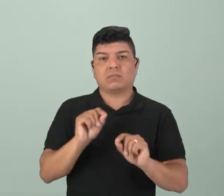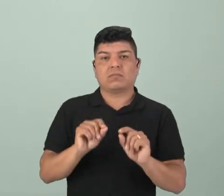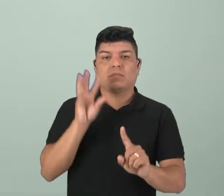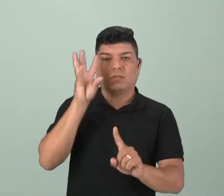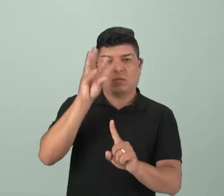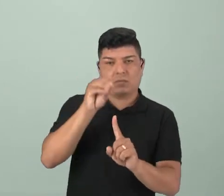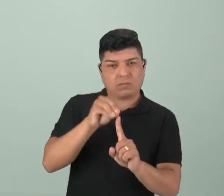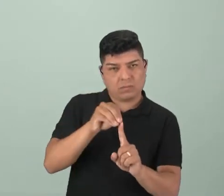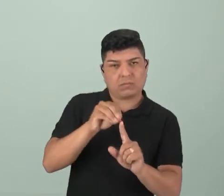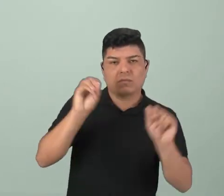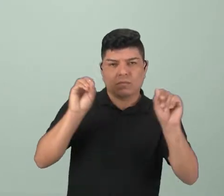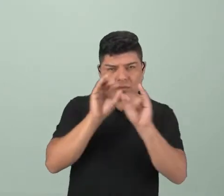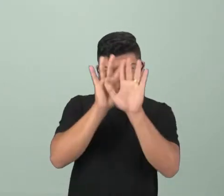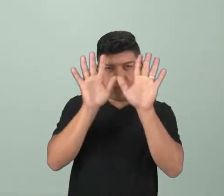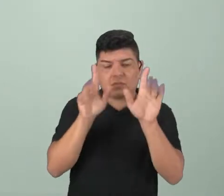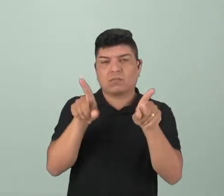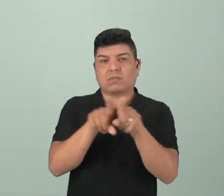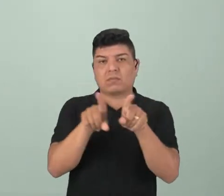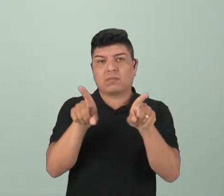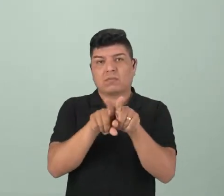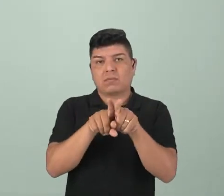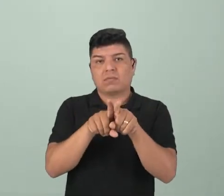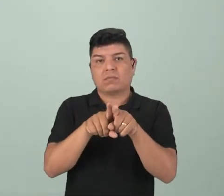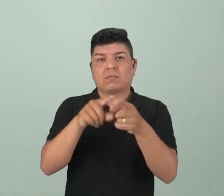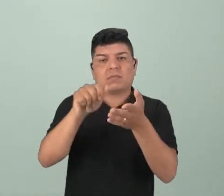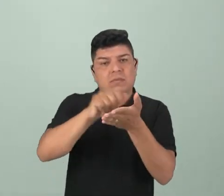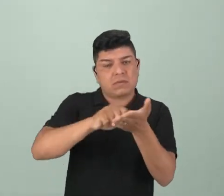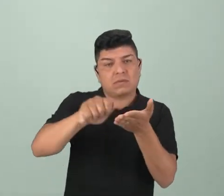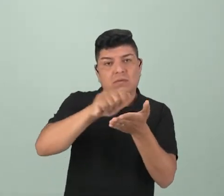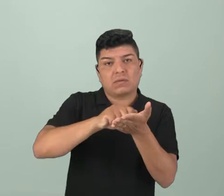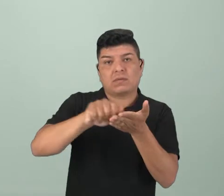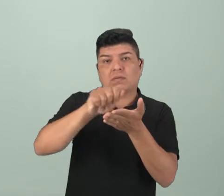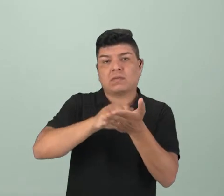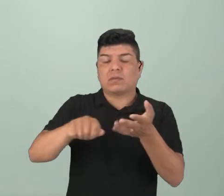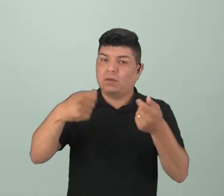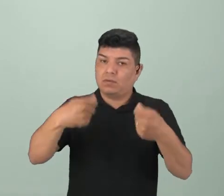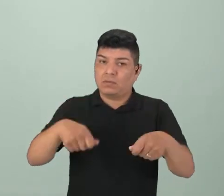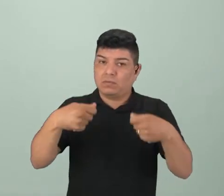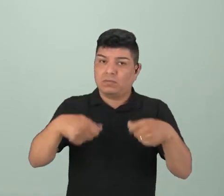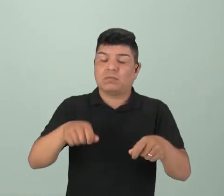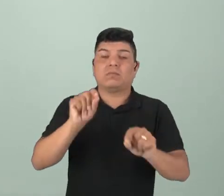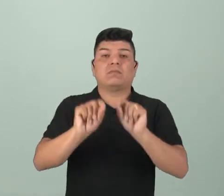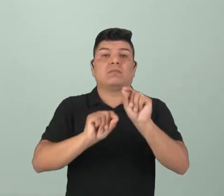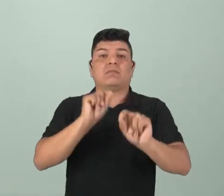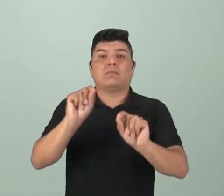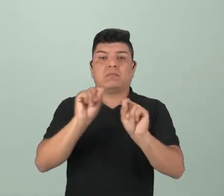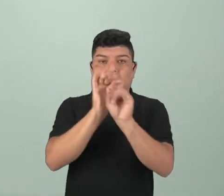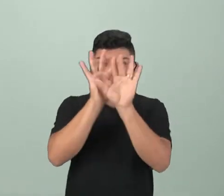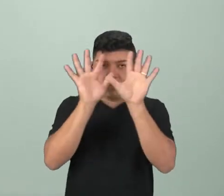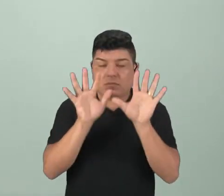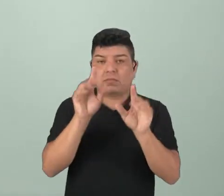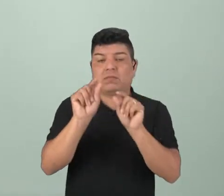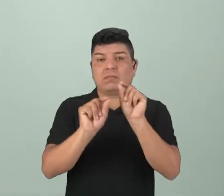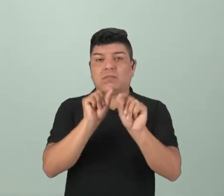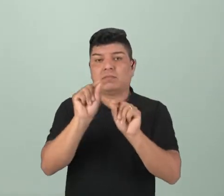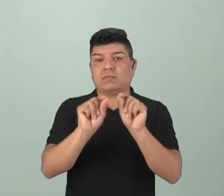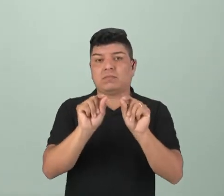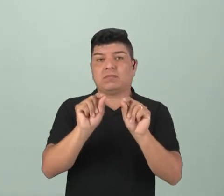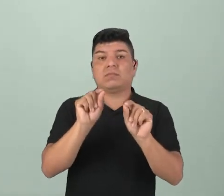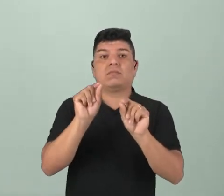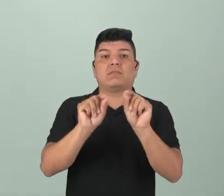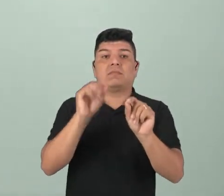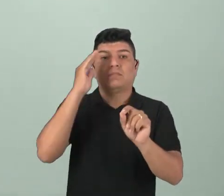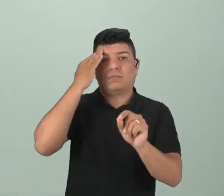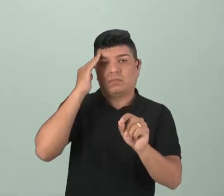bem objetivo, bem claro, tá? Descritivo, preciso para quê? Para esclarecer e se